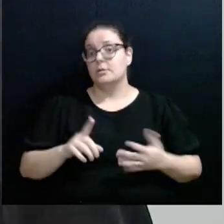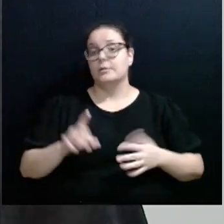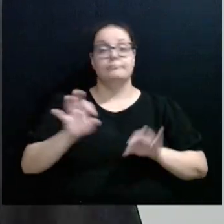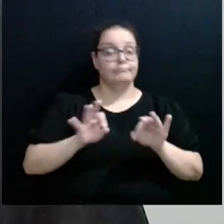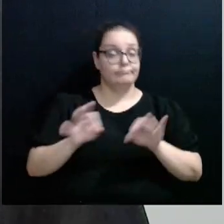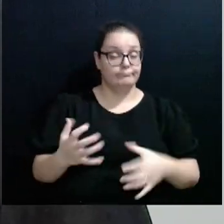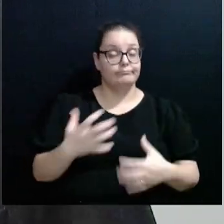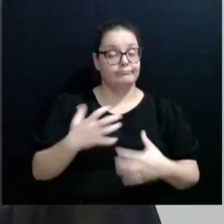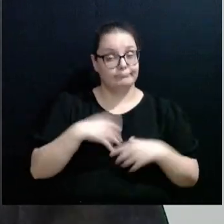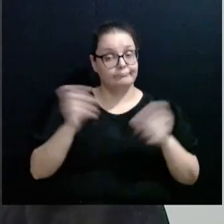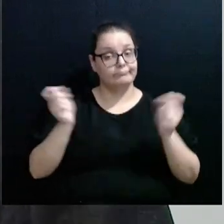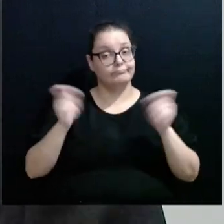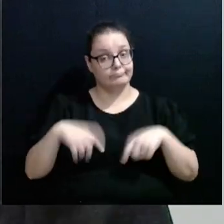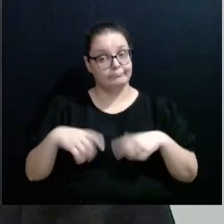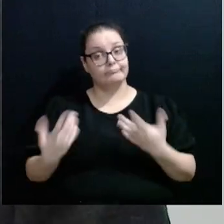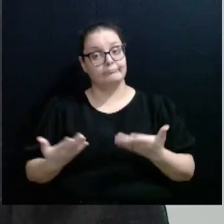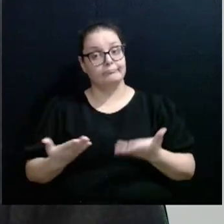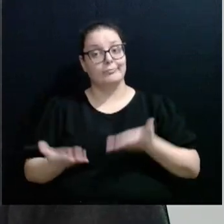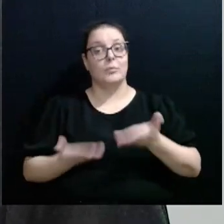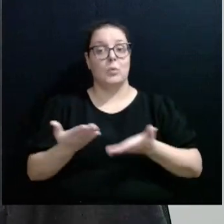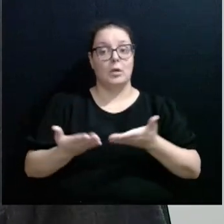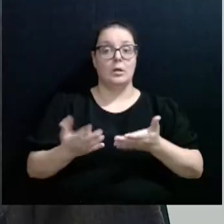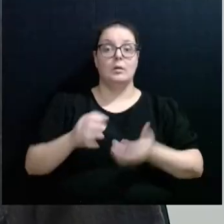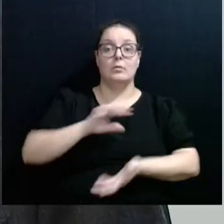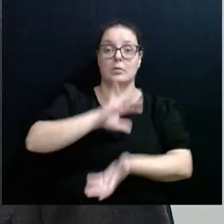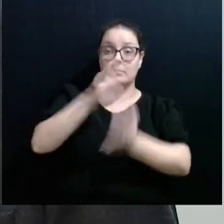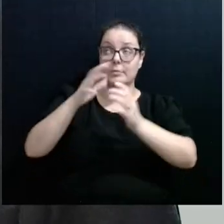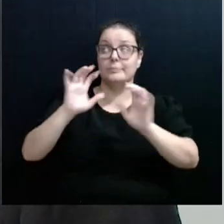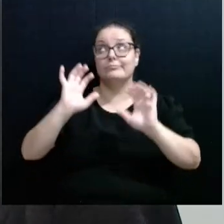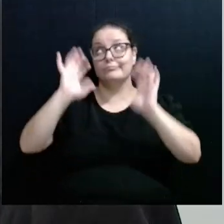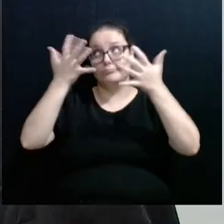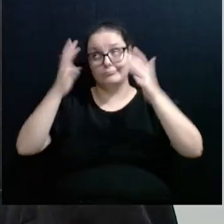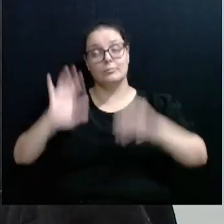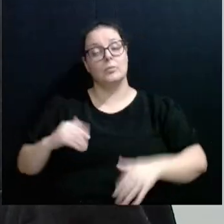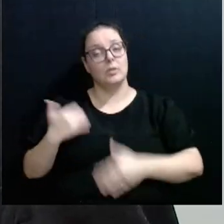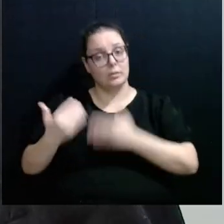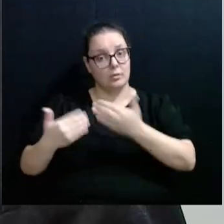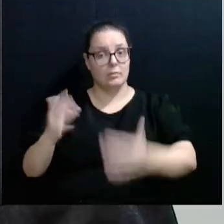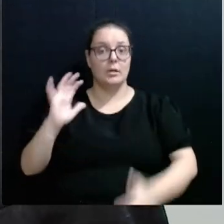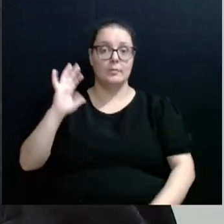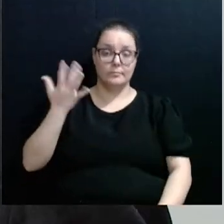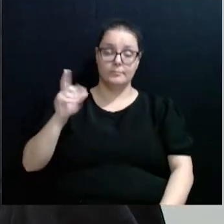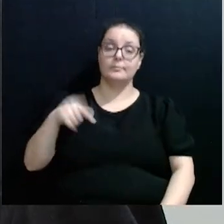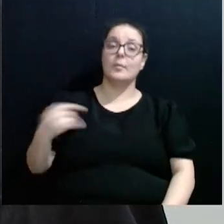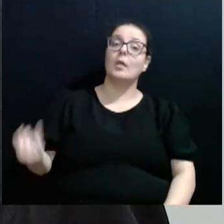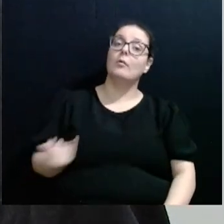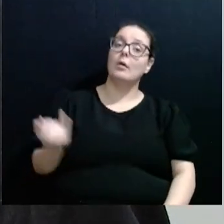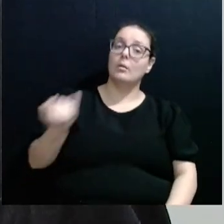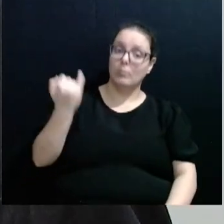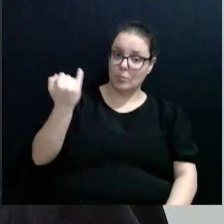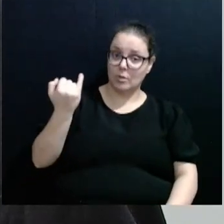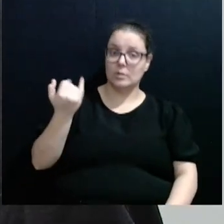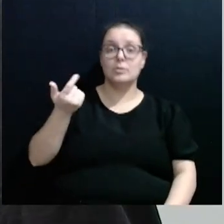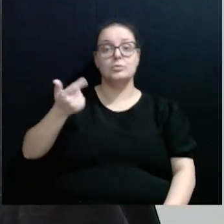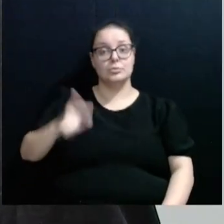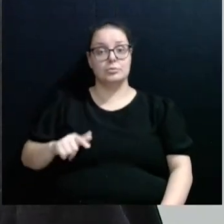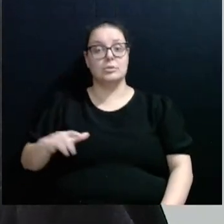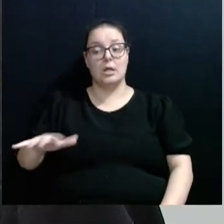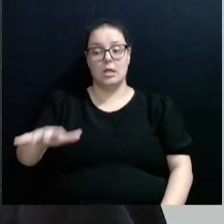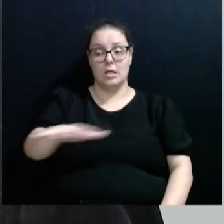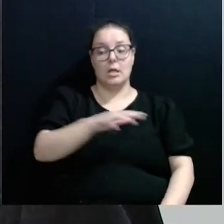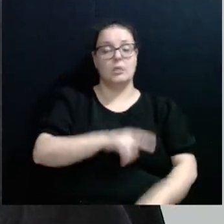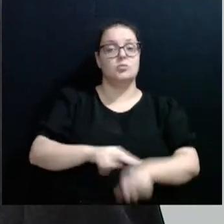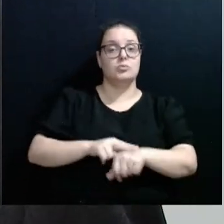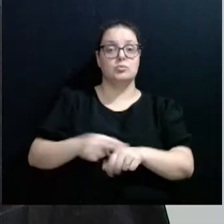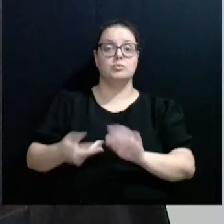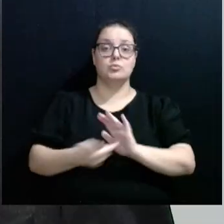suficiente para lidar com as mudanças climáticas que estão em curso. Então é muito importante manter áreas verdes no sentido de